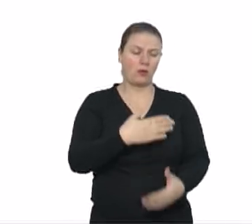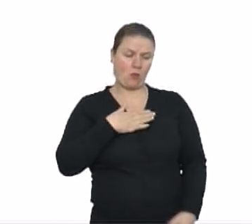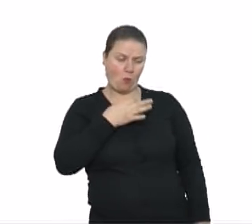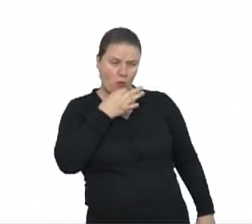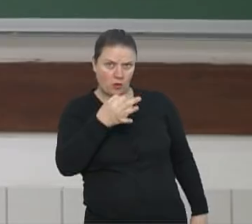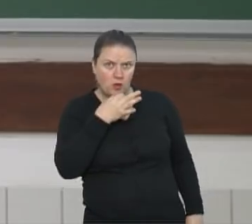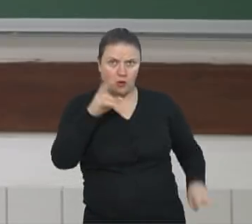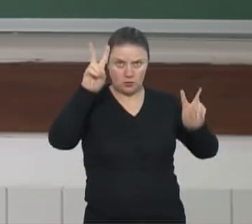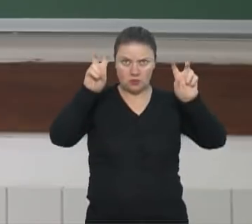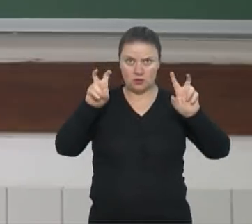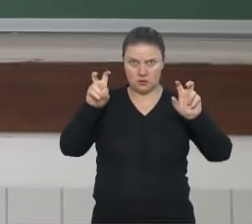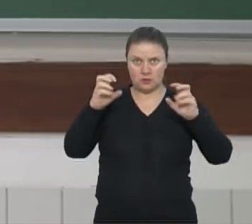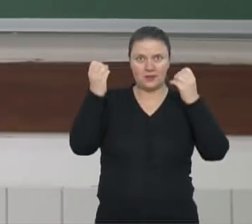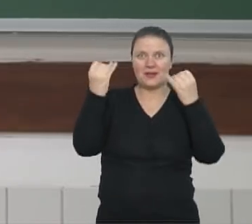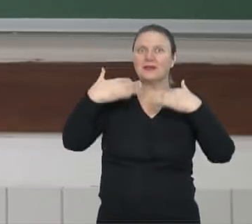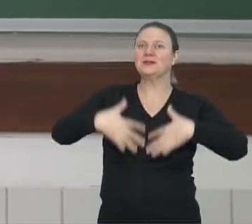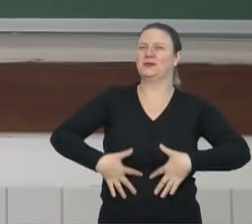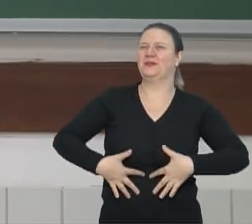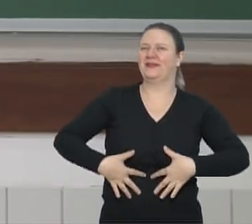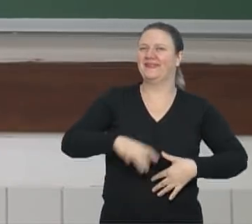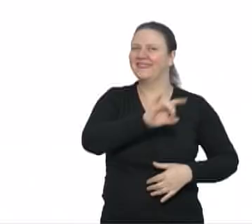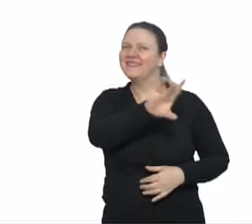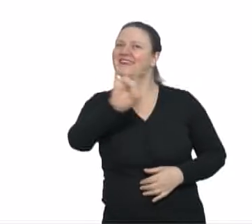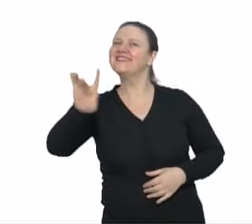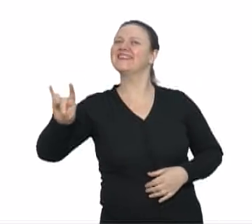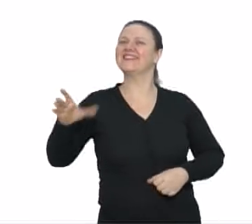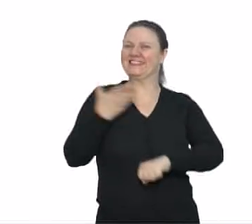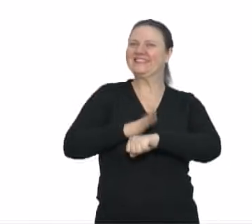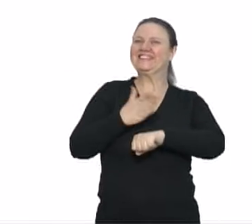assunto? Explique. Com vocês.